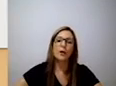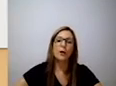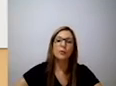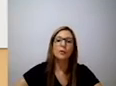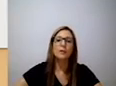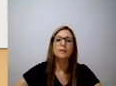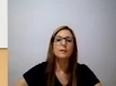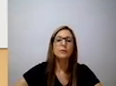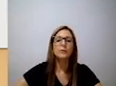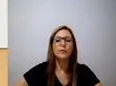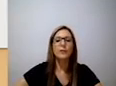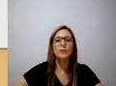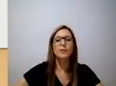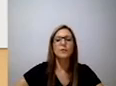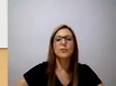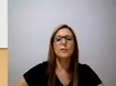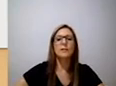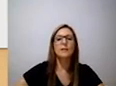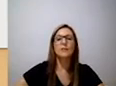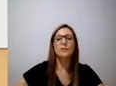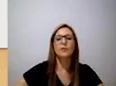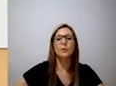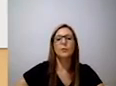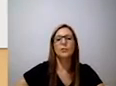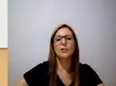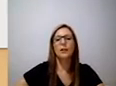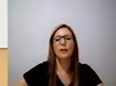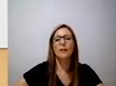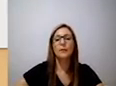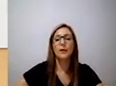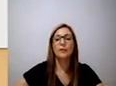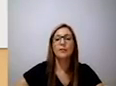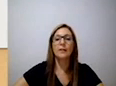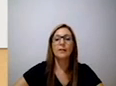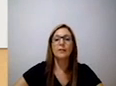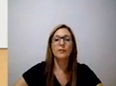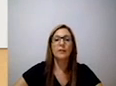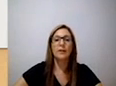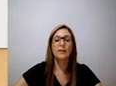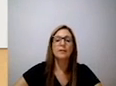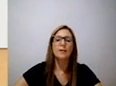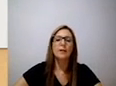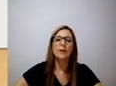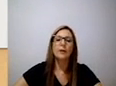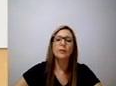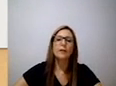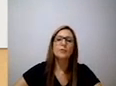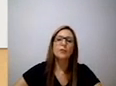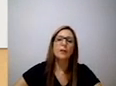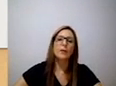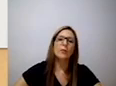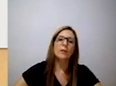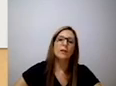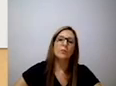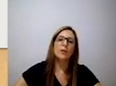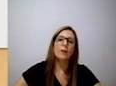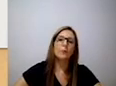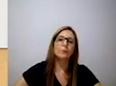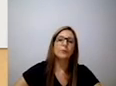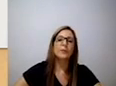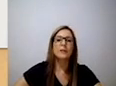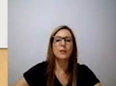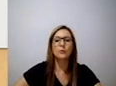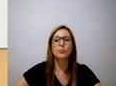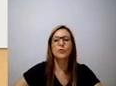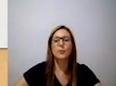contraceptivo usual, não devendo ser utilizada de forma rotineira para evitar a gravidez em um relacionamento